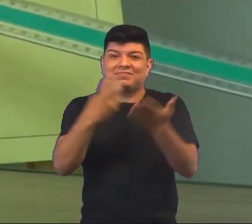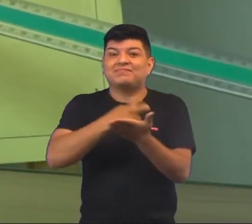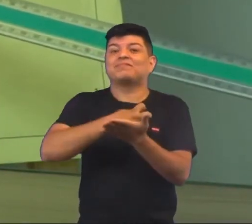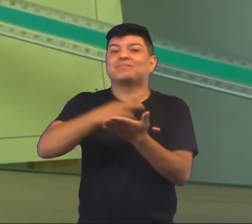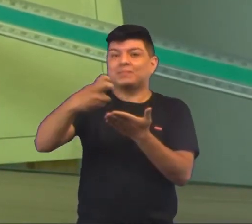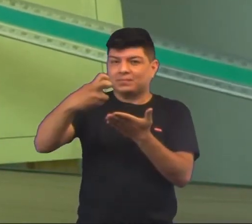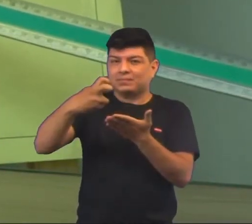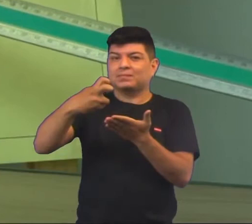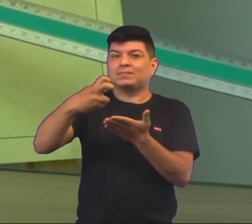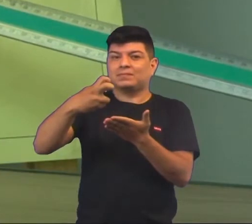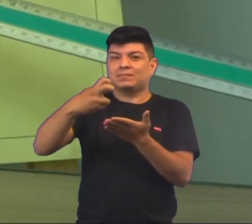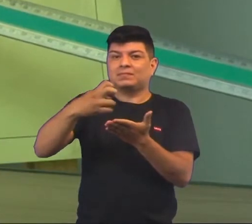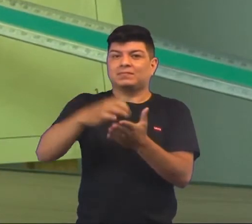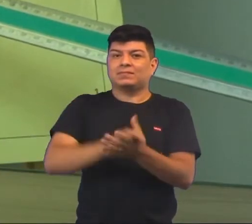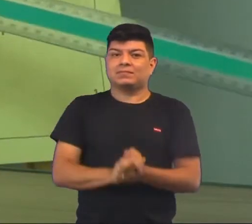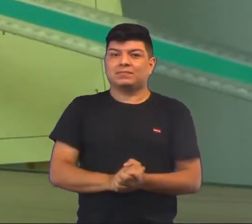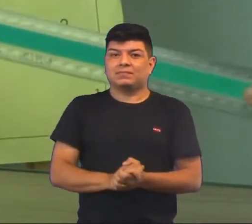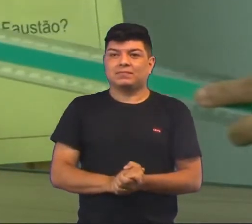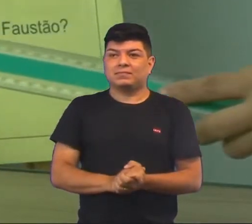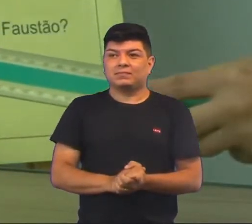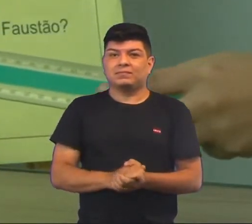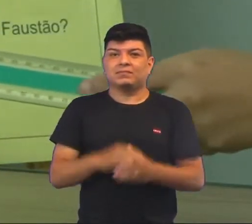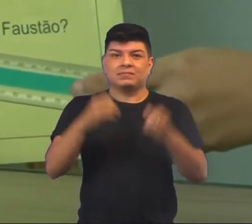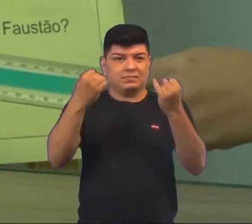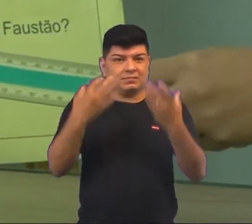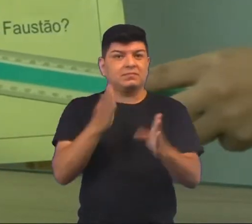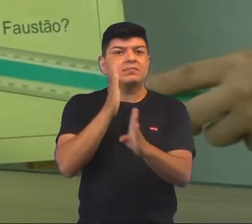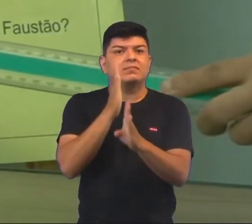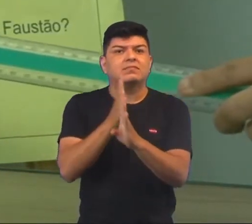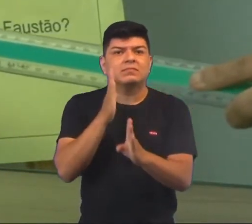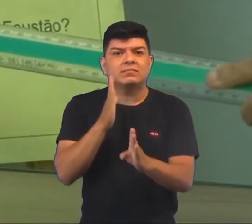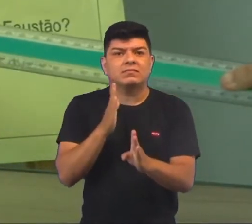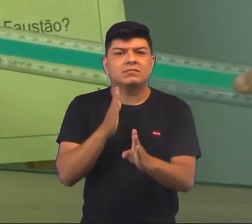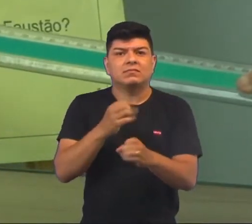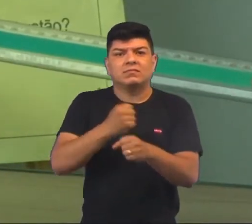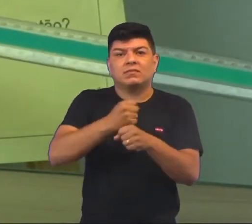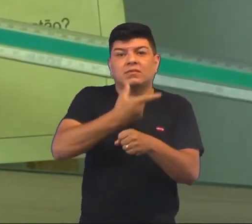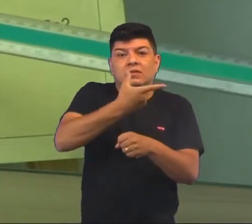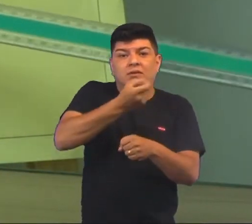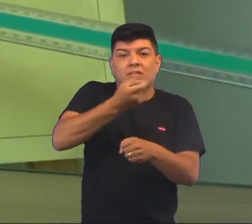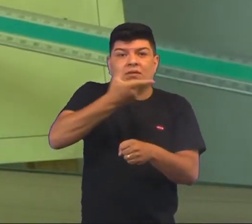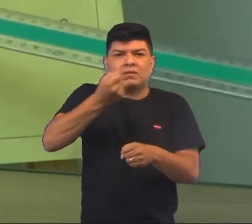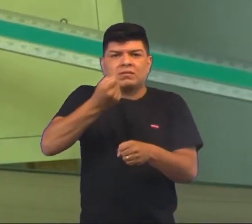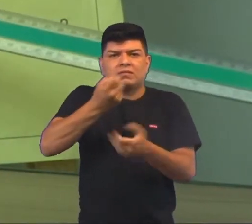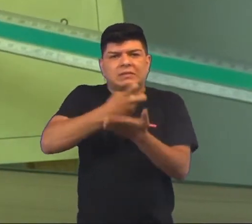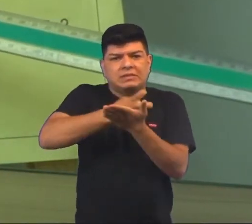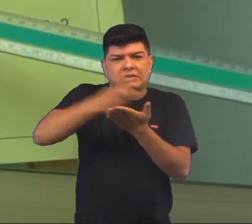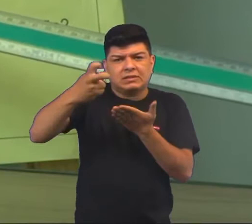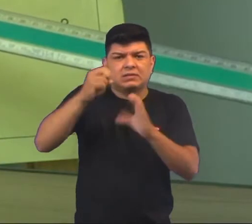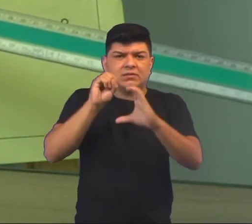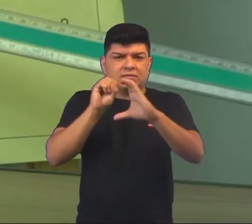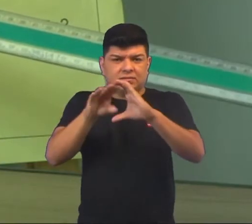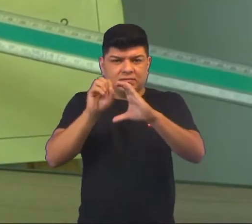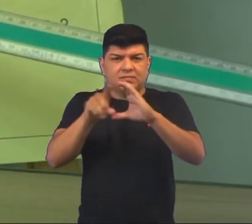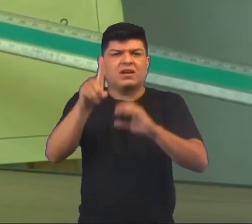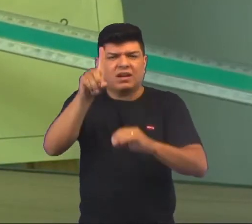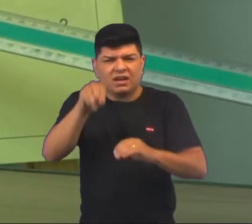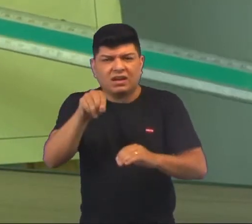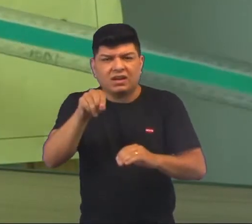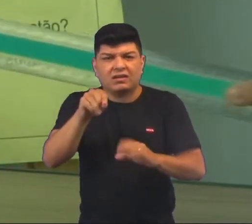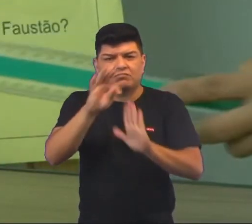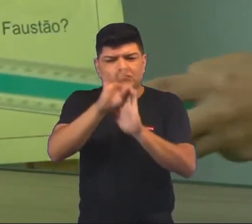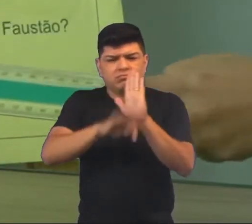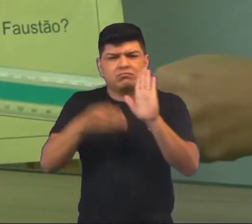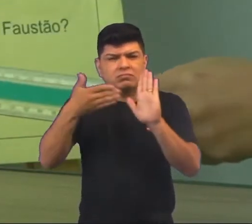do Faustão. Está explicando o motivo. Ainda em 2020, Faustão sairá da Globo? É isso que falou,